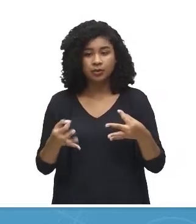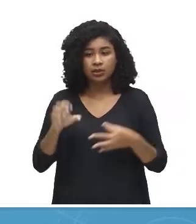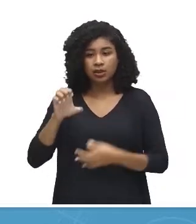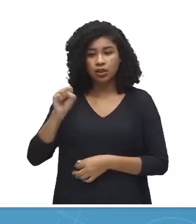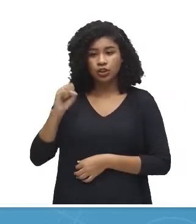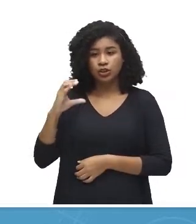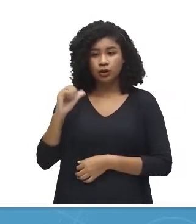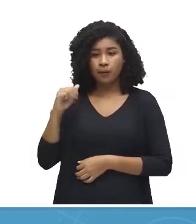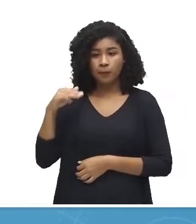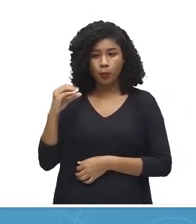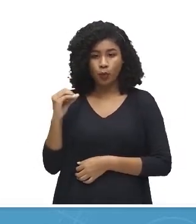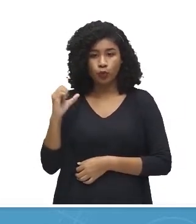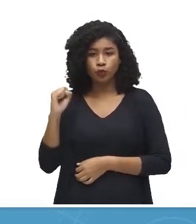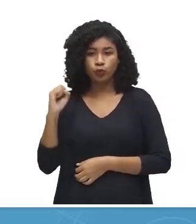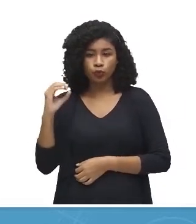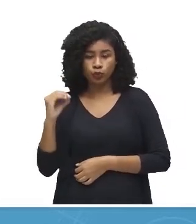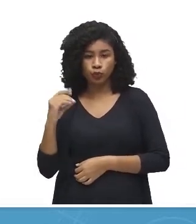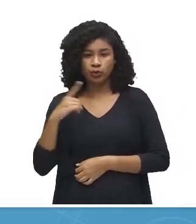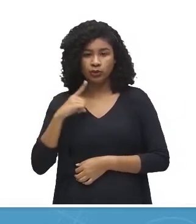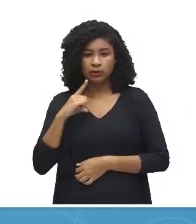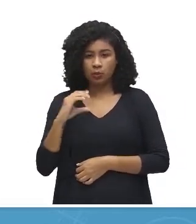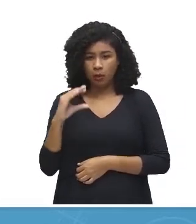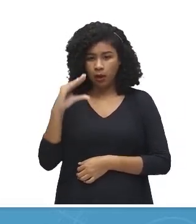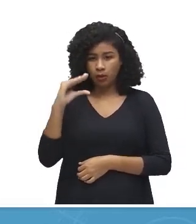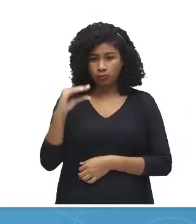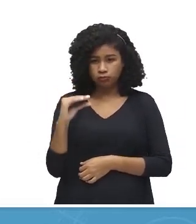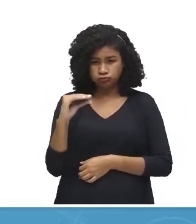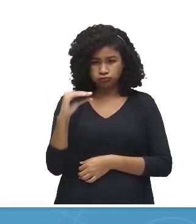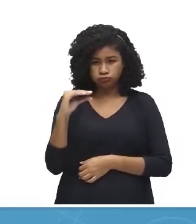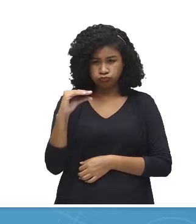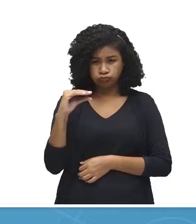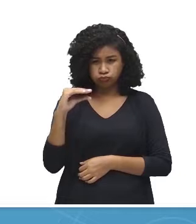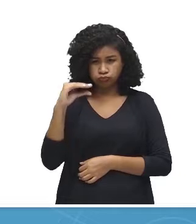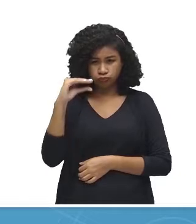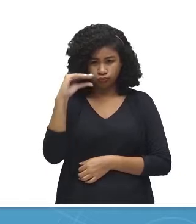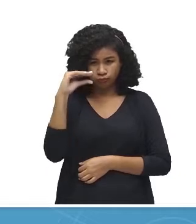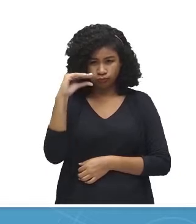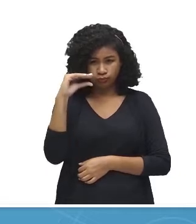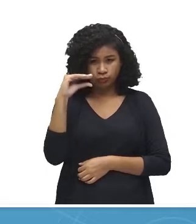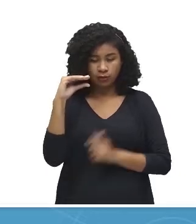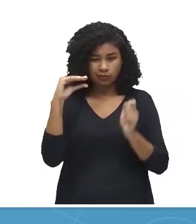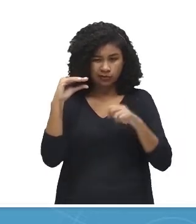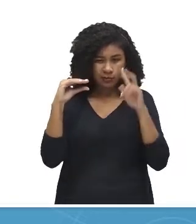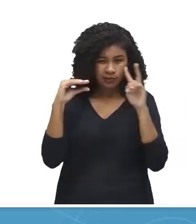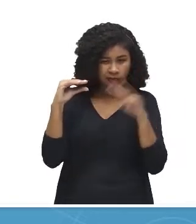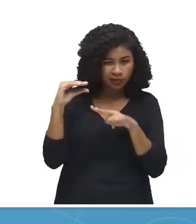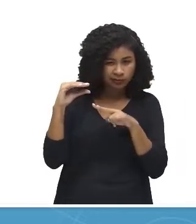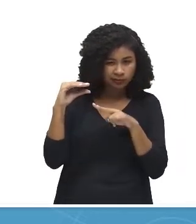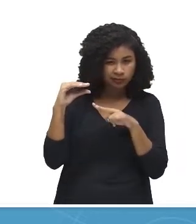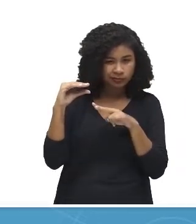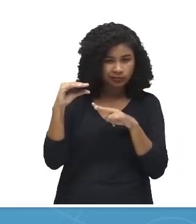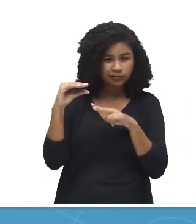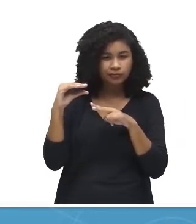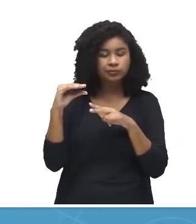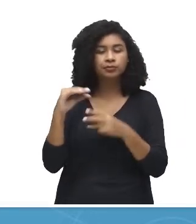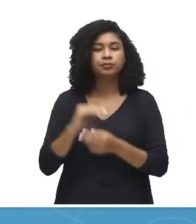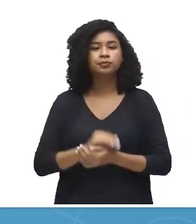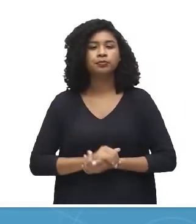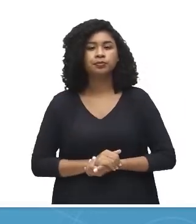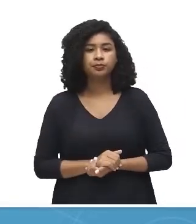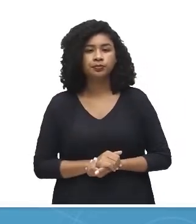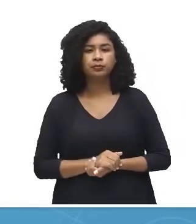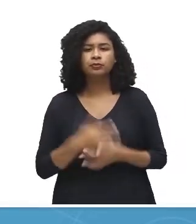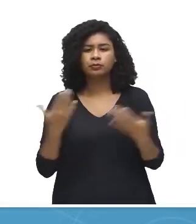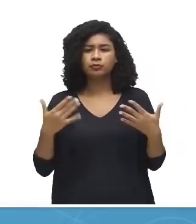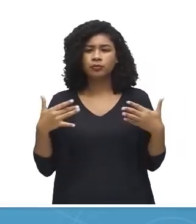aí ele tem só uma camada. Quando é chamado de simples é porque tem somente uma camada, tá? Vamos ver que o